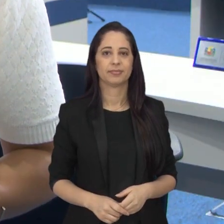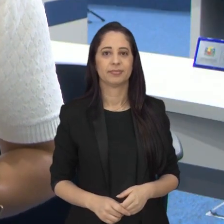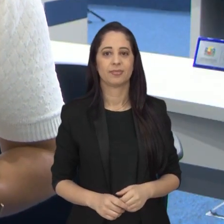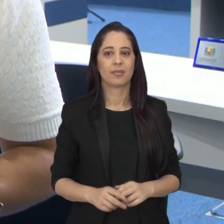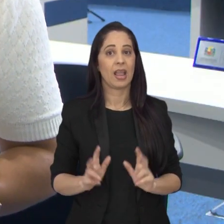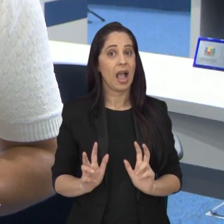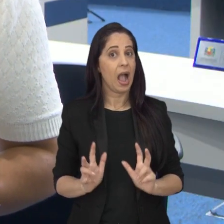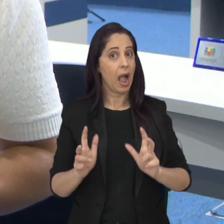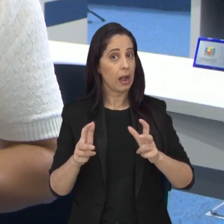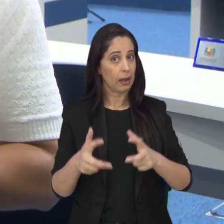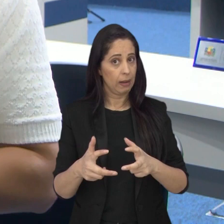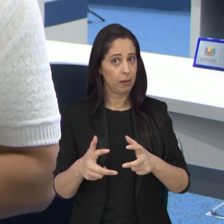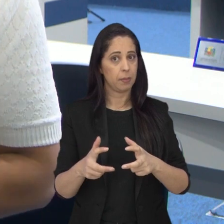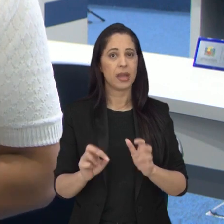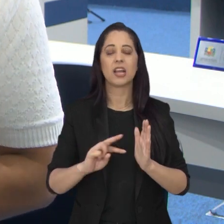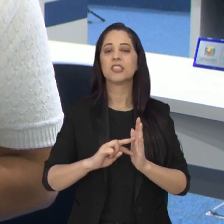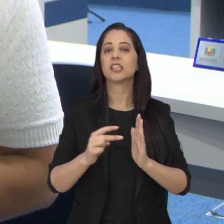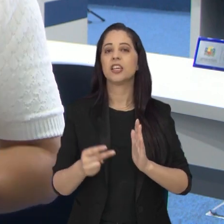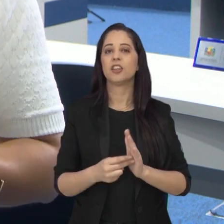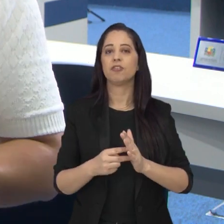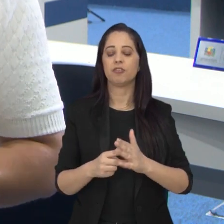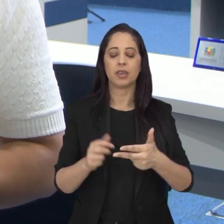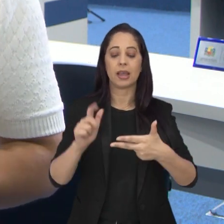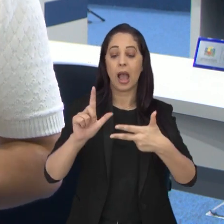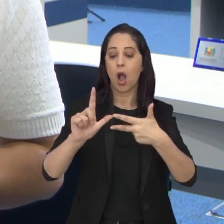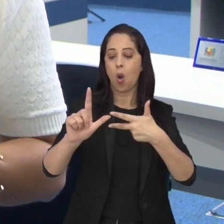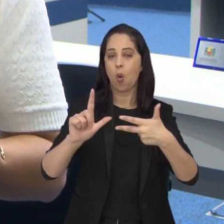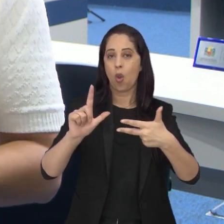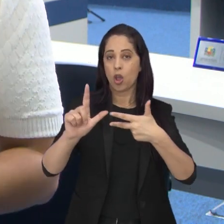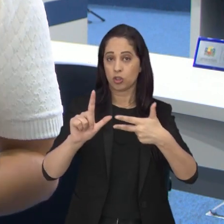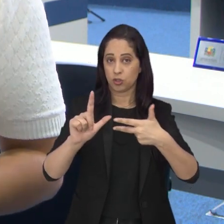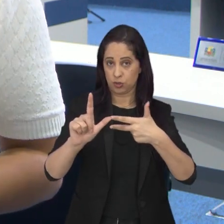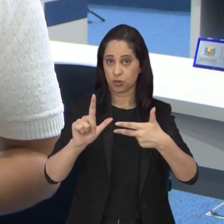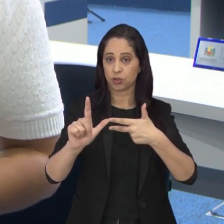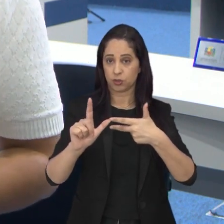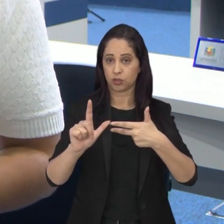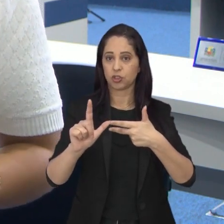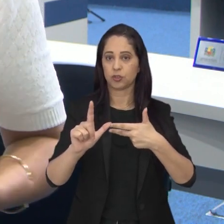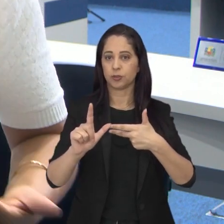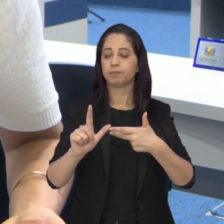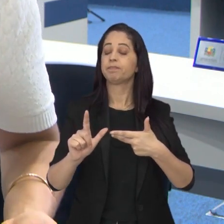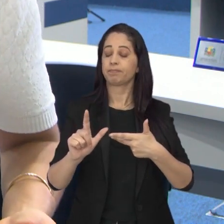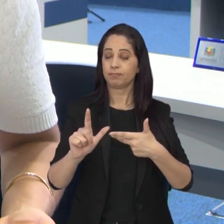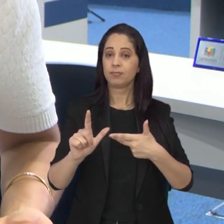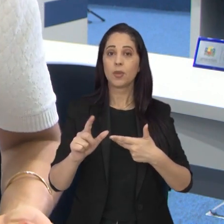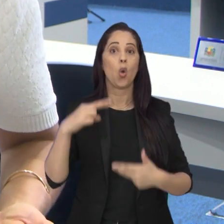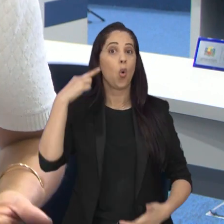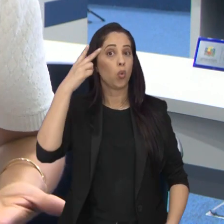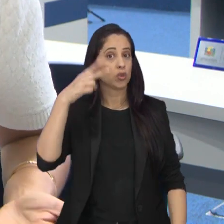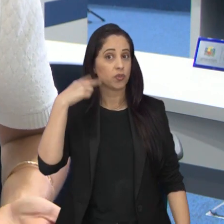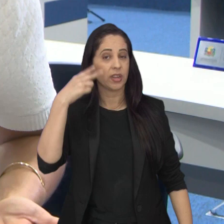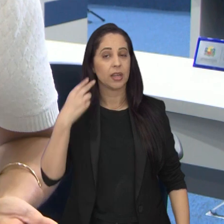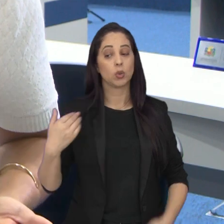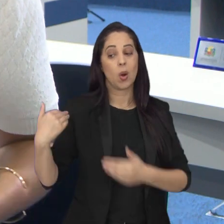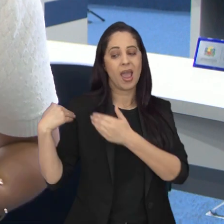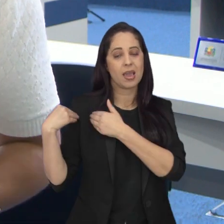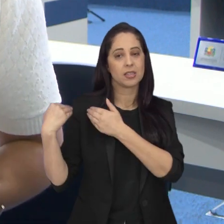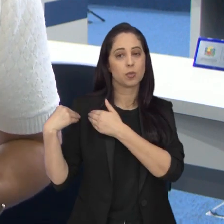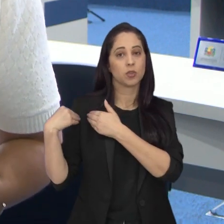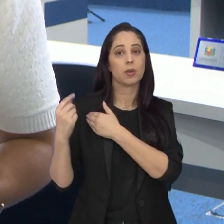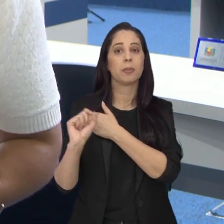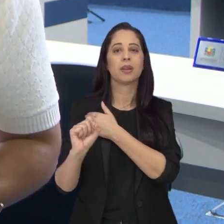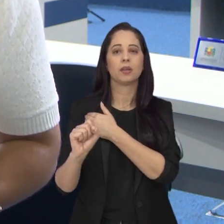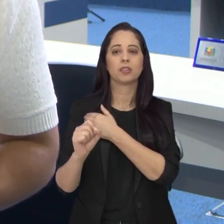Municipal representa o poder legislativo da cidade. E como o próprio nome diz, os eleitos têm como